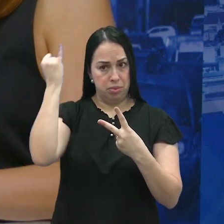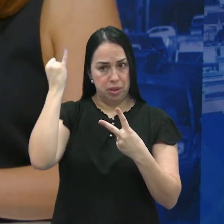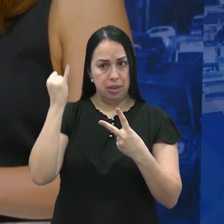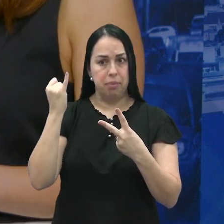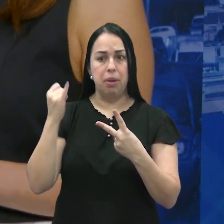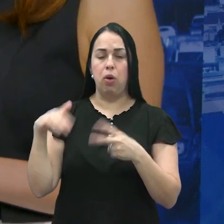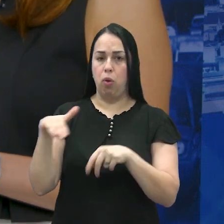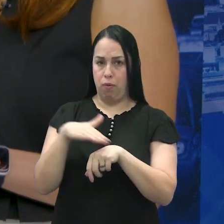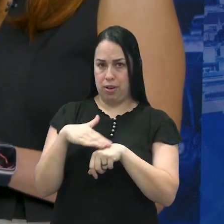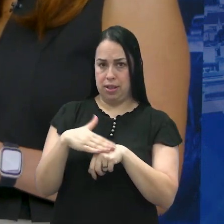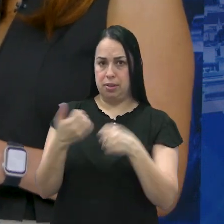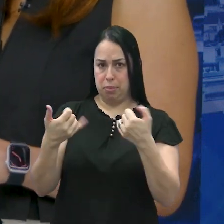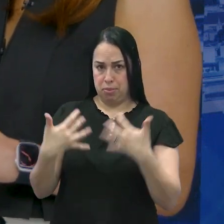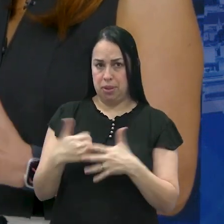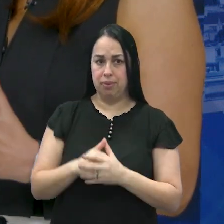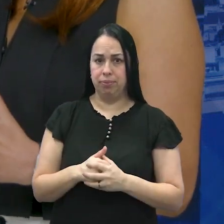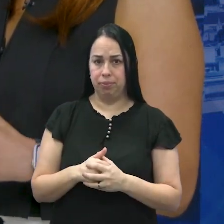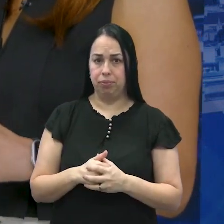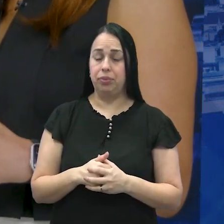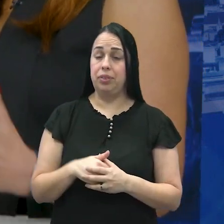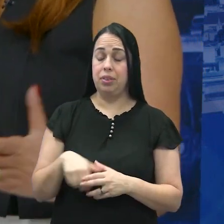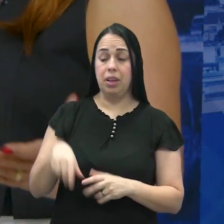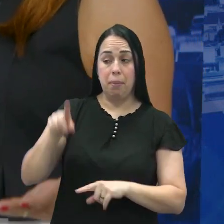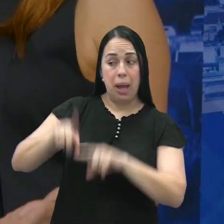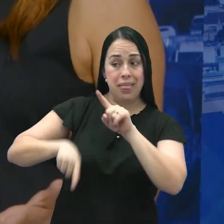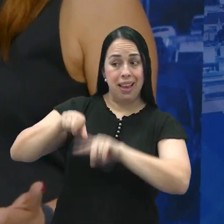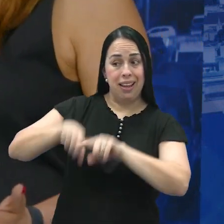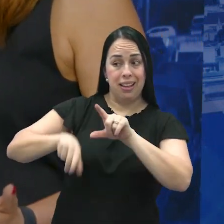para a gente conversar. Primeiro, que nós temos materiais que são